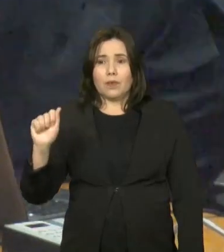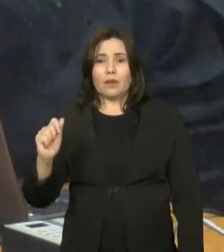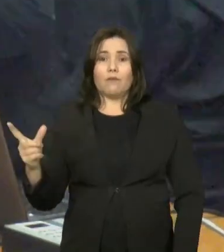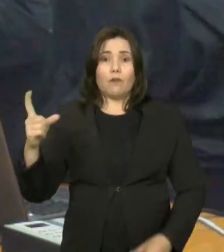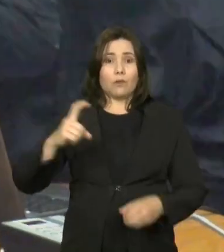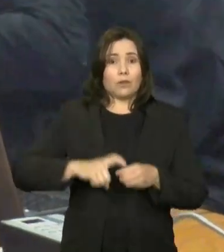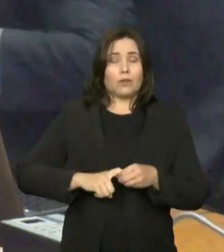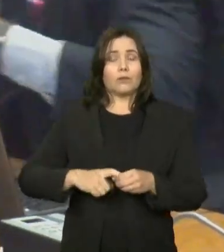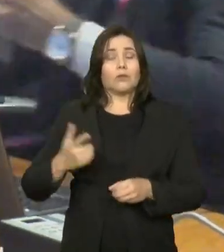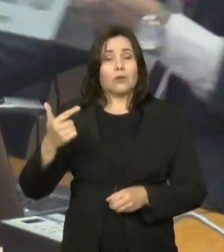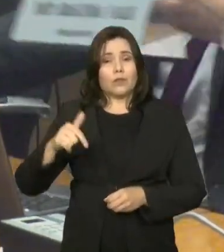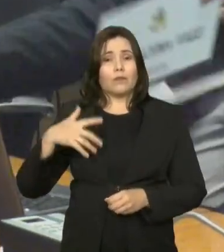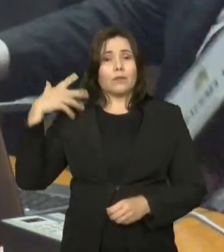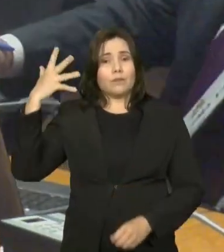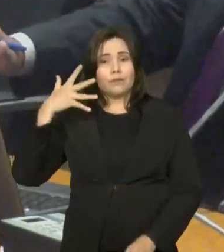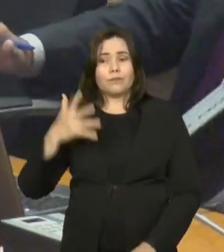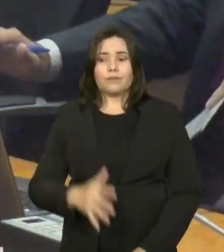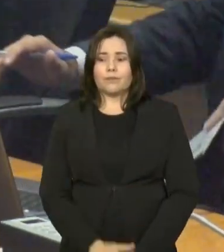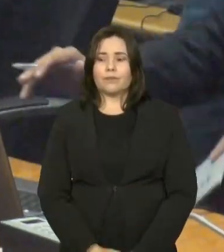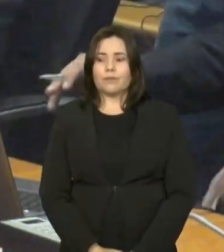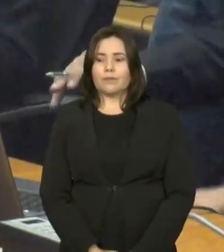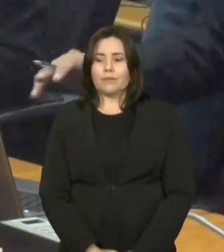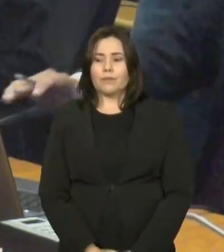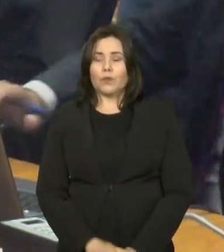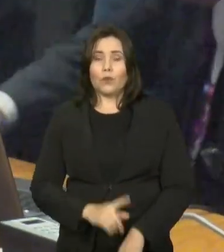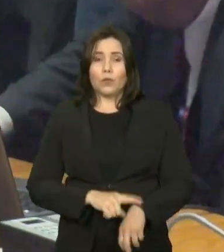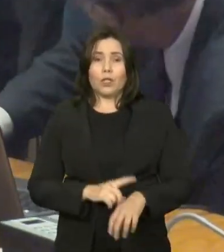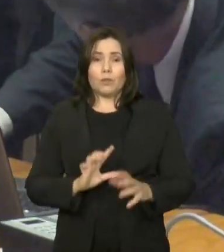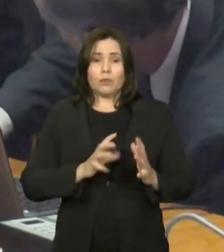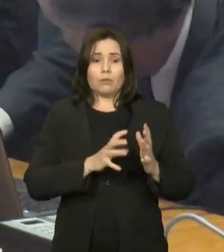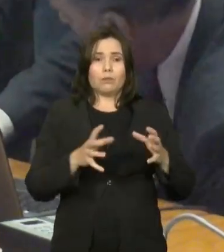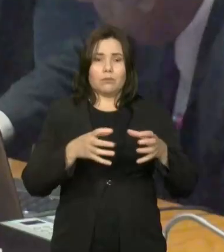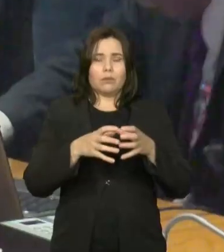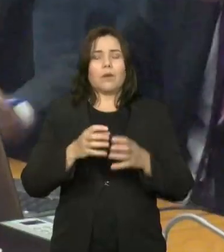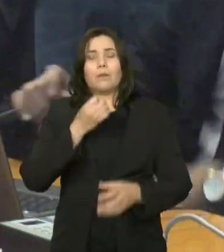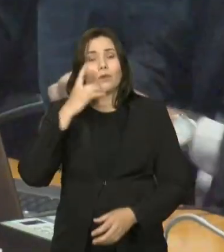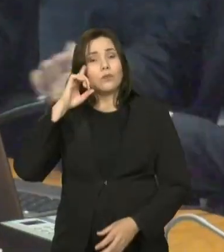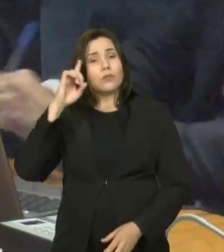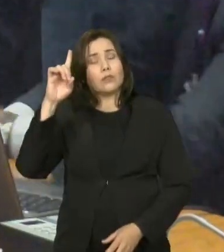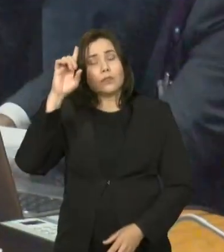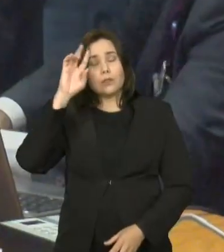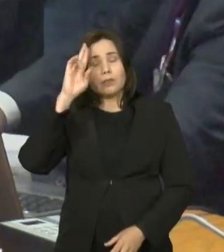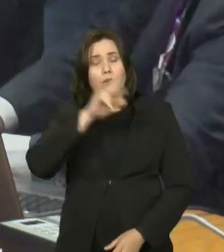Bom dia a todos, senhora presidente, senhores e senhoras deputados.